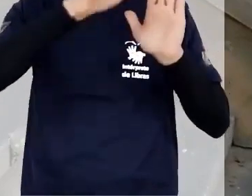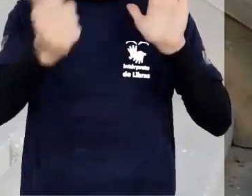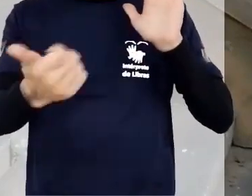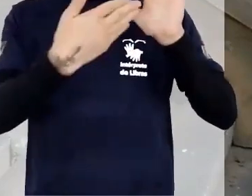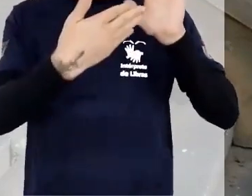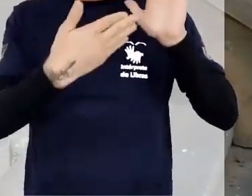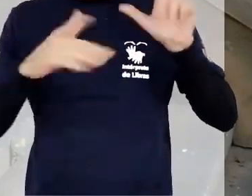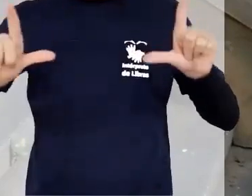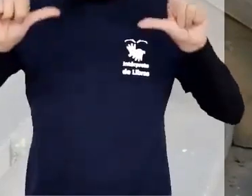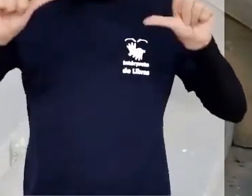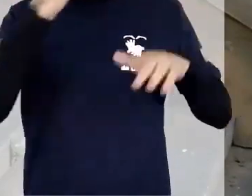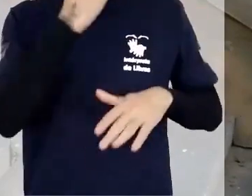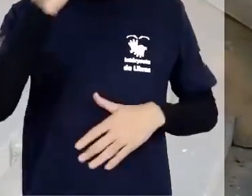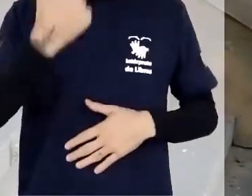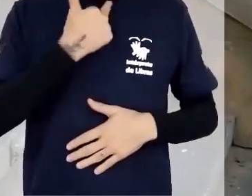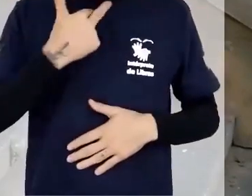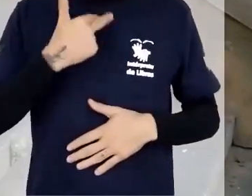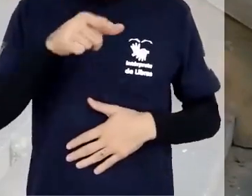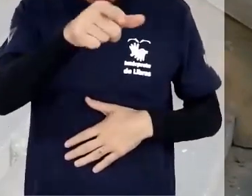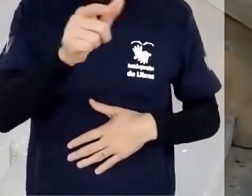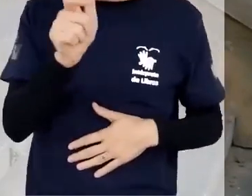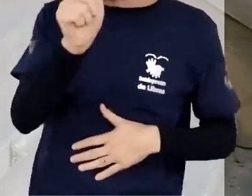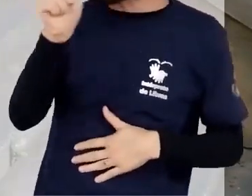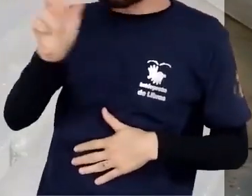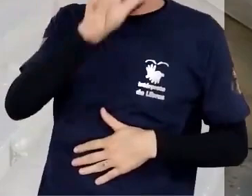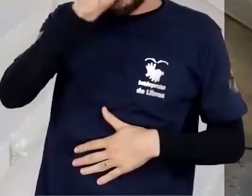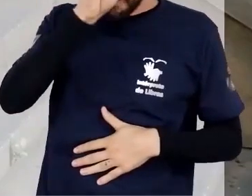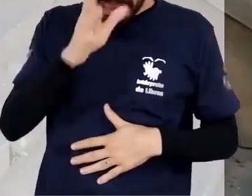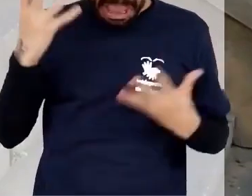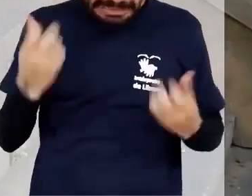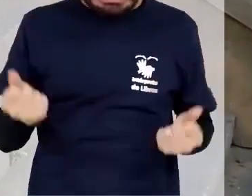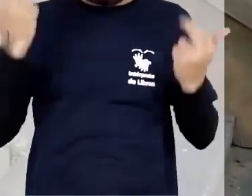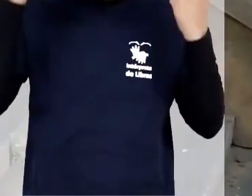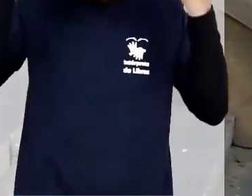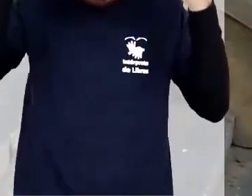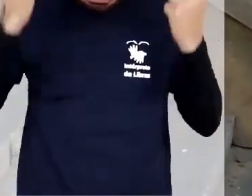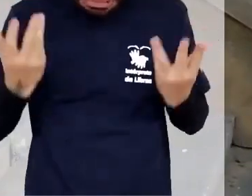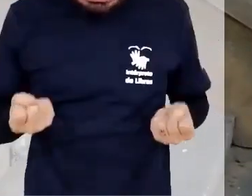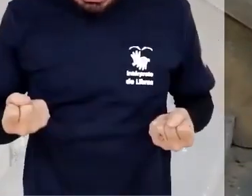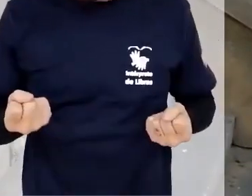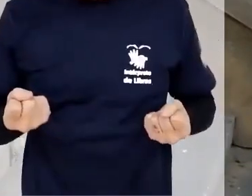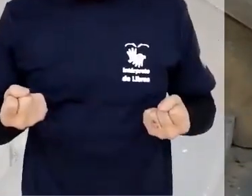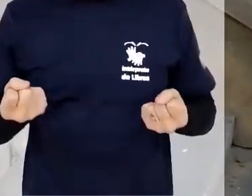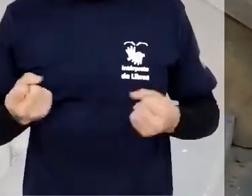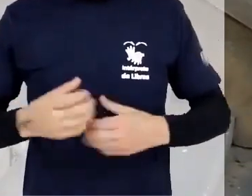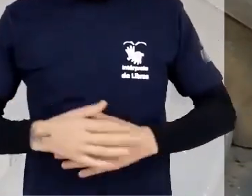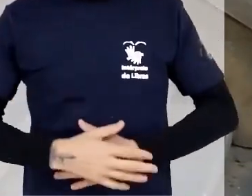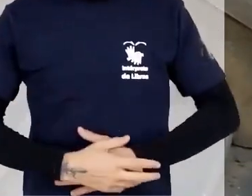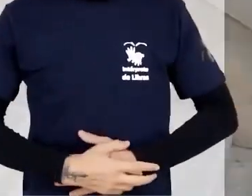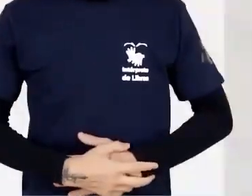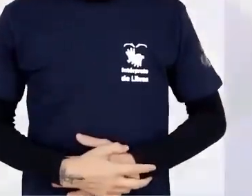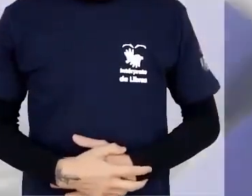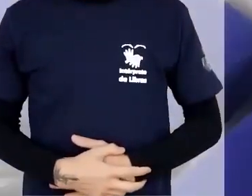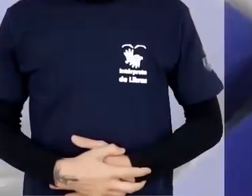constantes de capacitismo, sendo colocadas como tema principal de piadas, sendo motivo de risadas ou tratadas